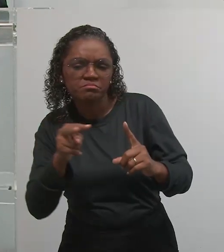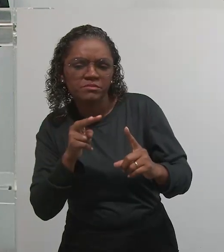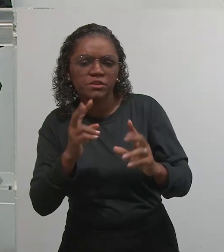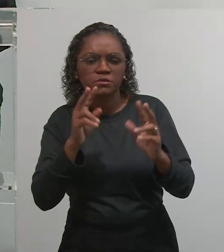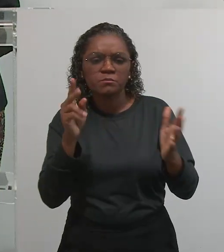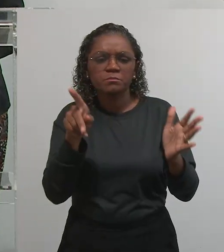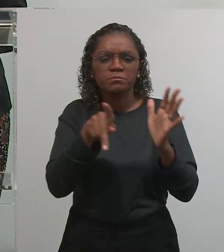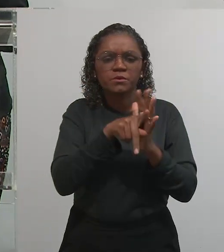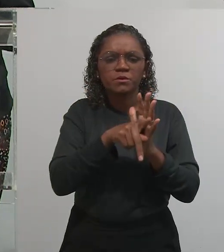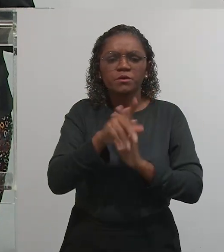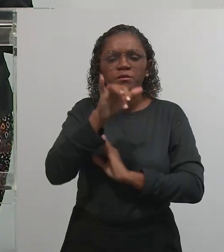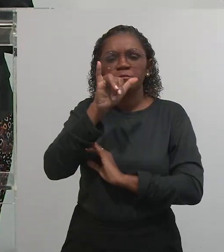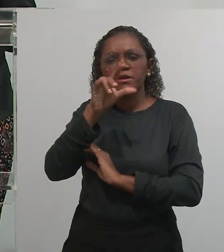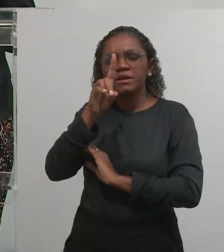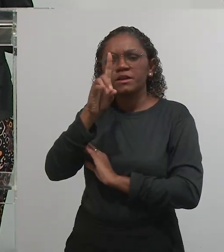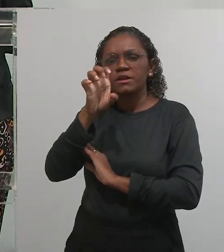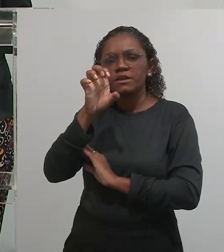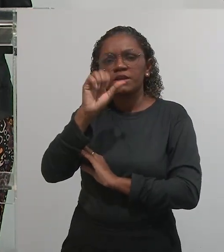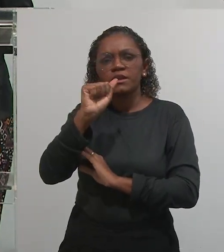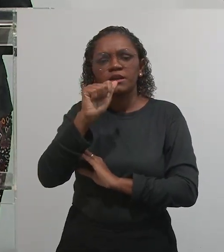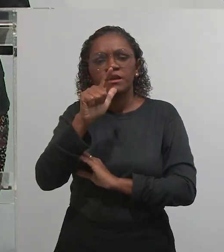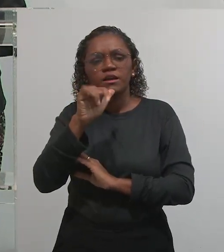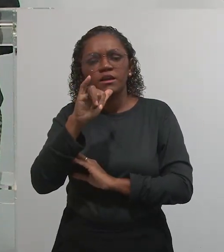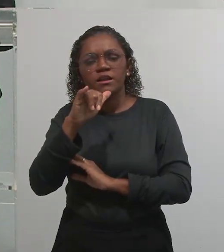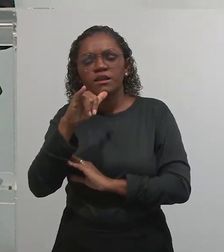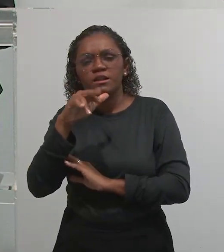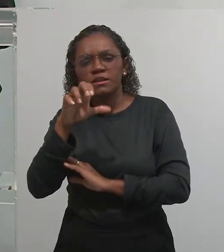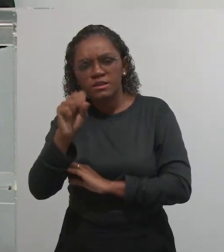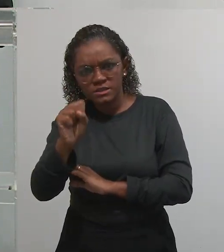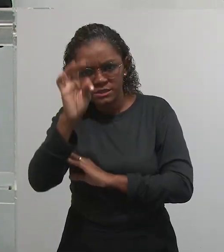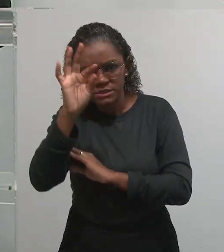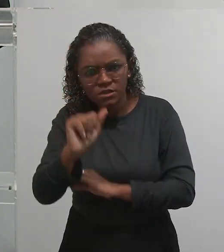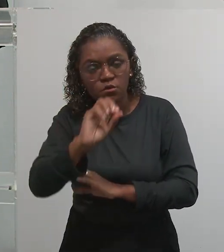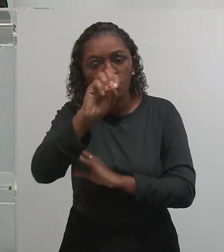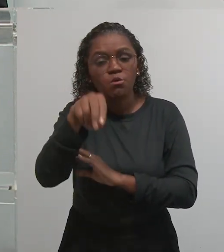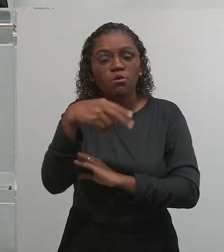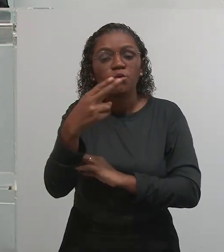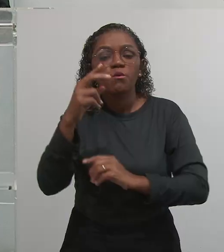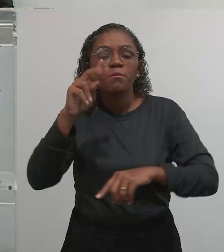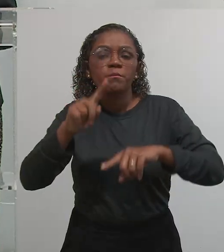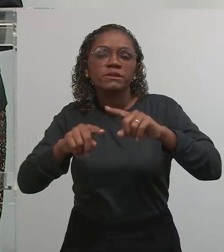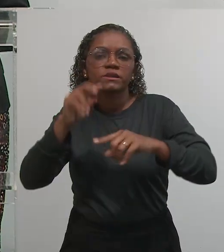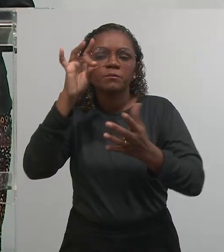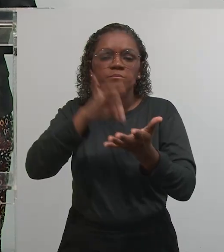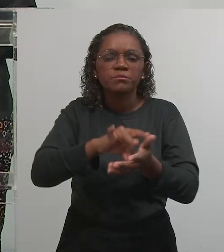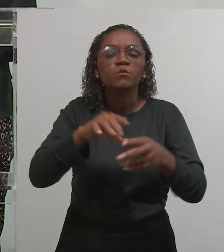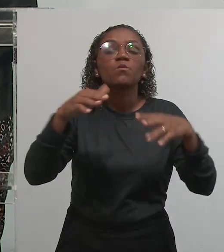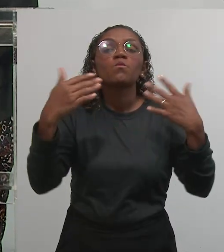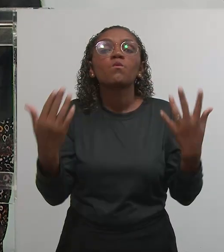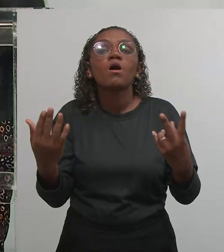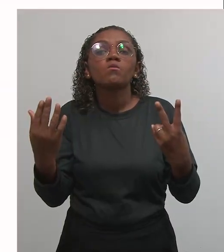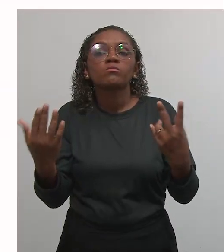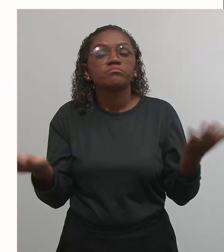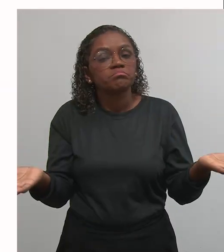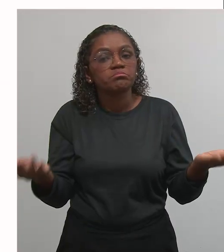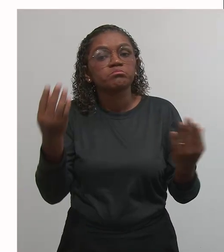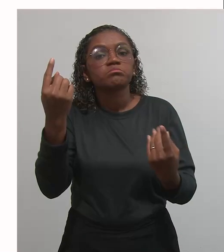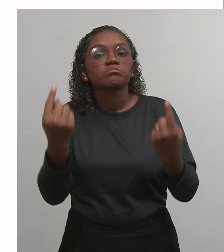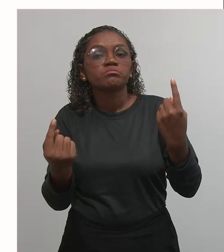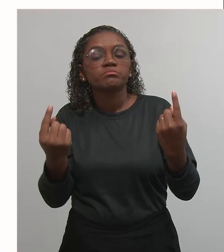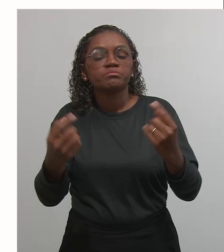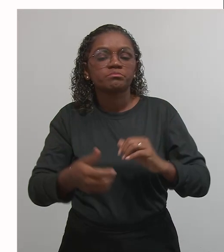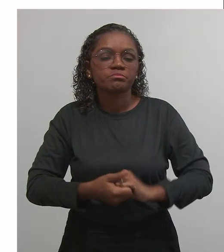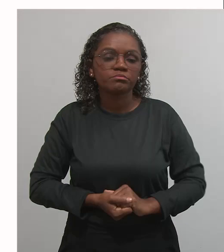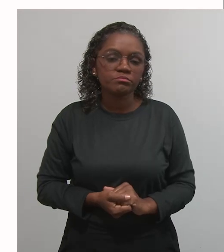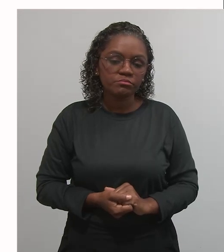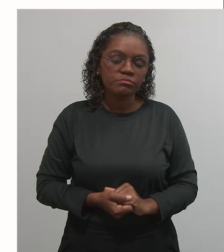idealista ou nós estamos vivenciando uma perspectiva mais materialista? E aí, vamos ver aqui? Bom, então vamos saber